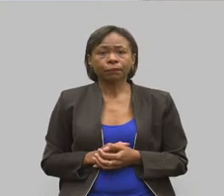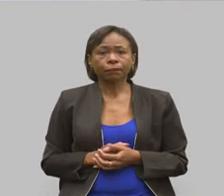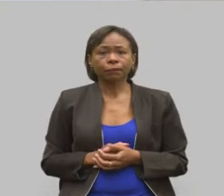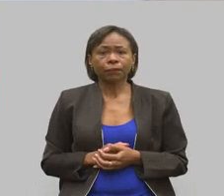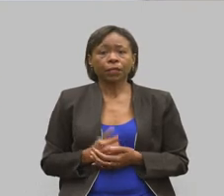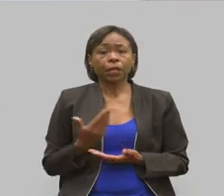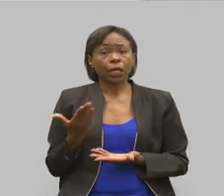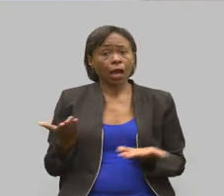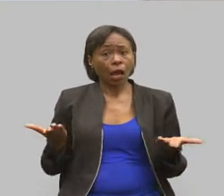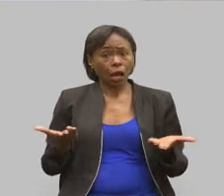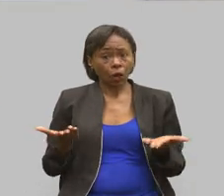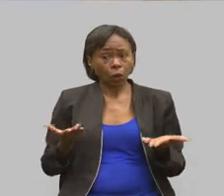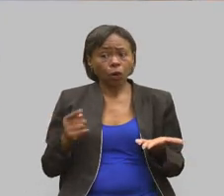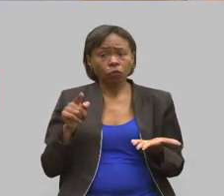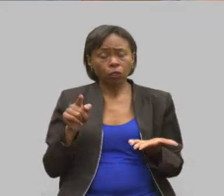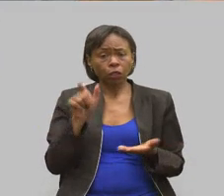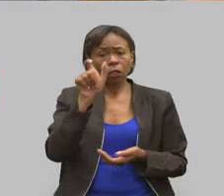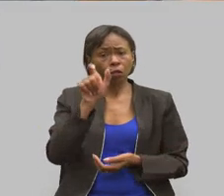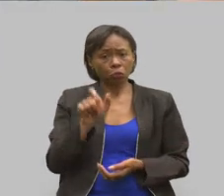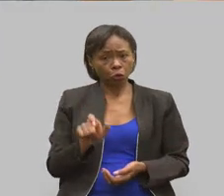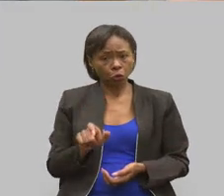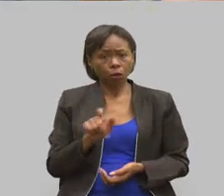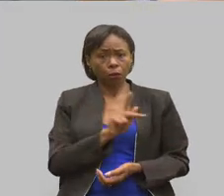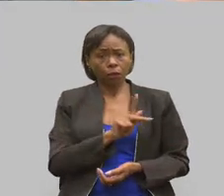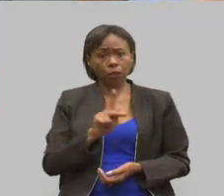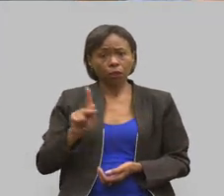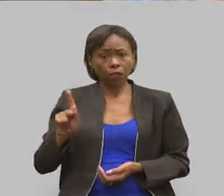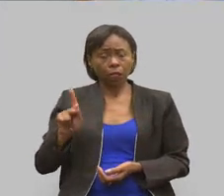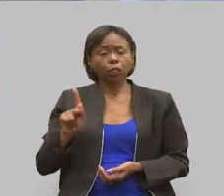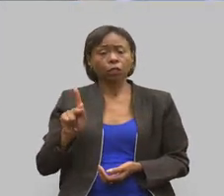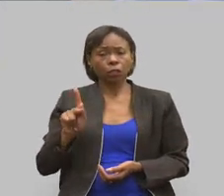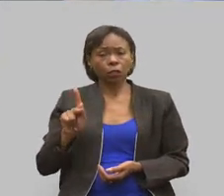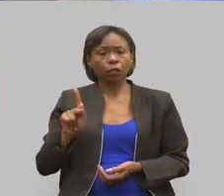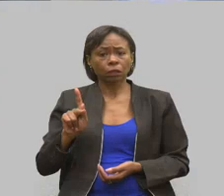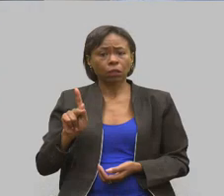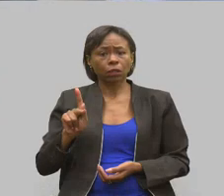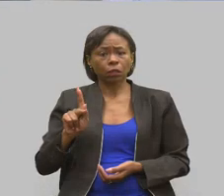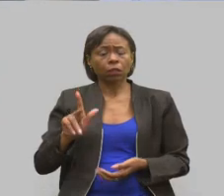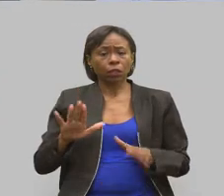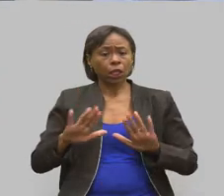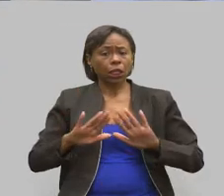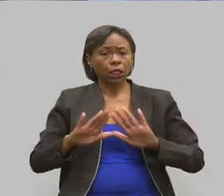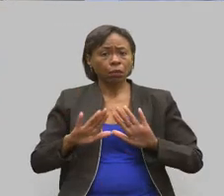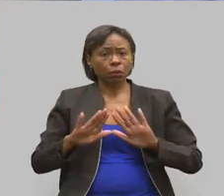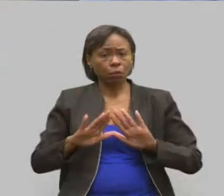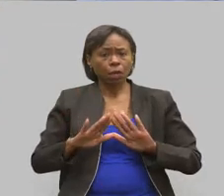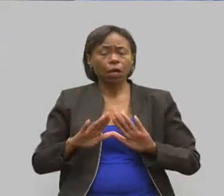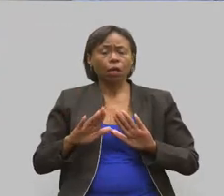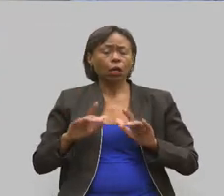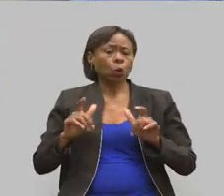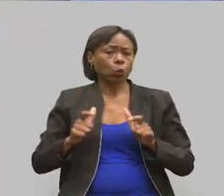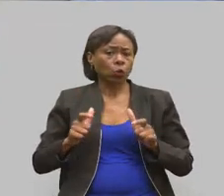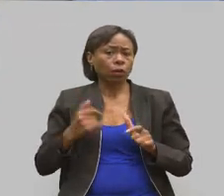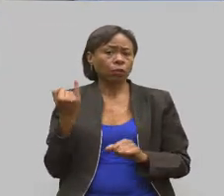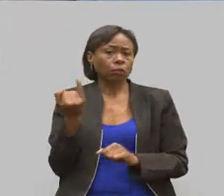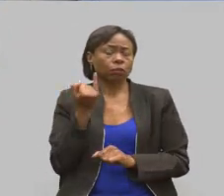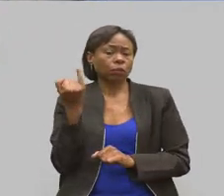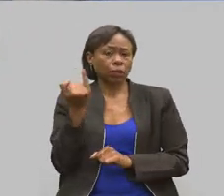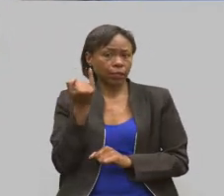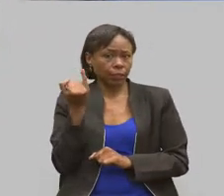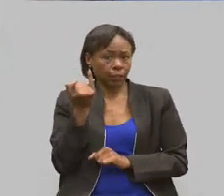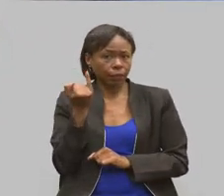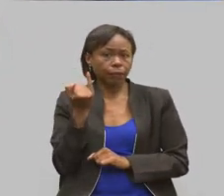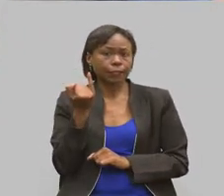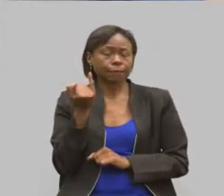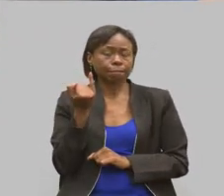órgão que está eh com as duas profissões que tem um papel imprescindível para desenvolver essas habilidades né Eh